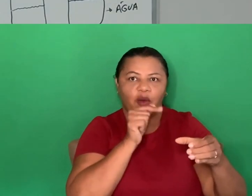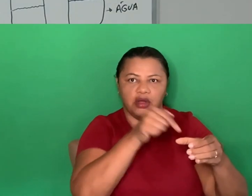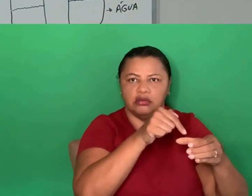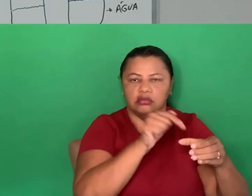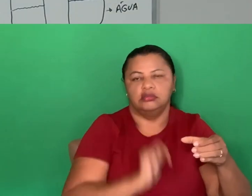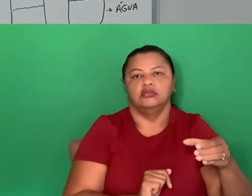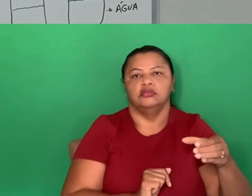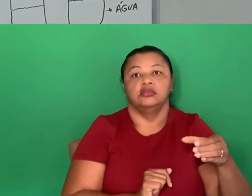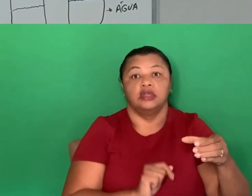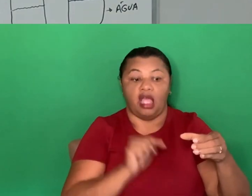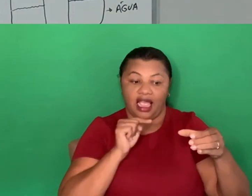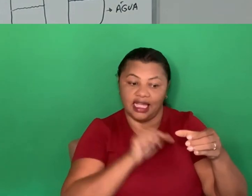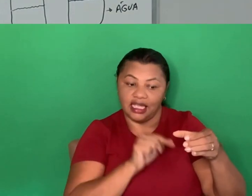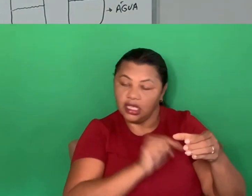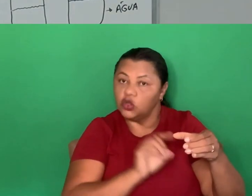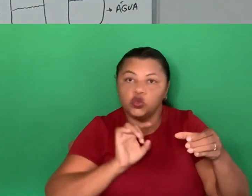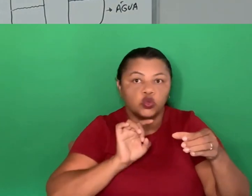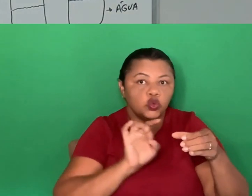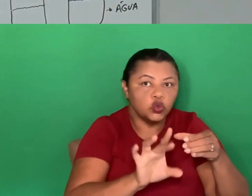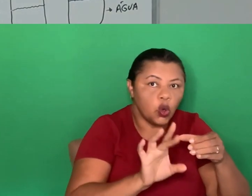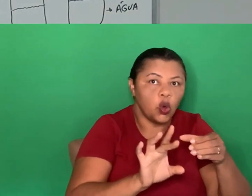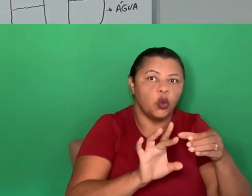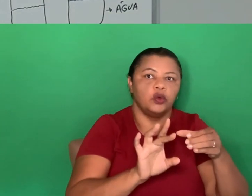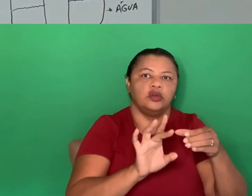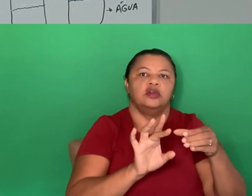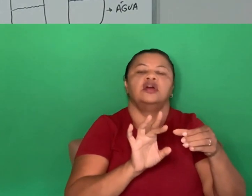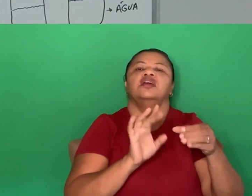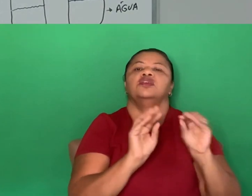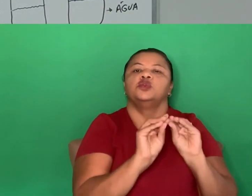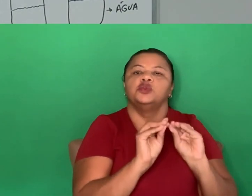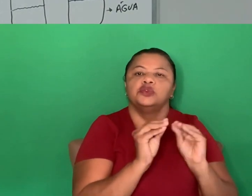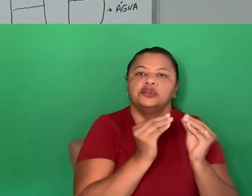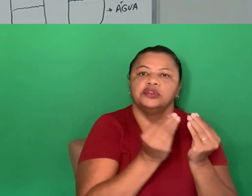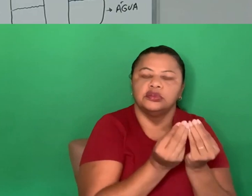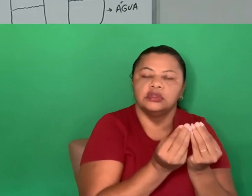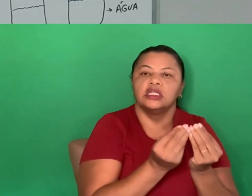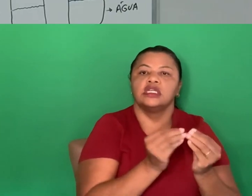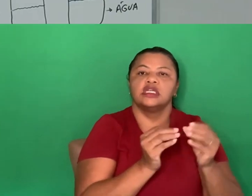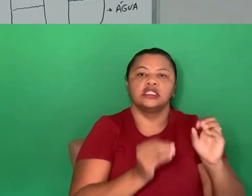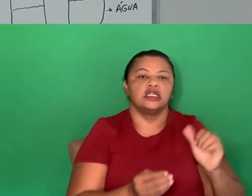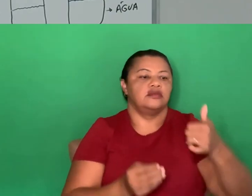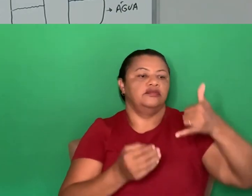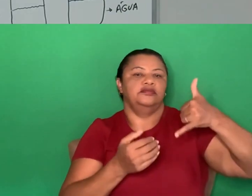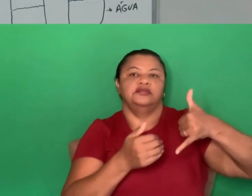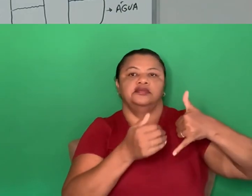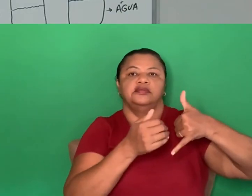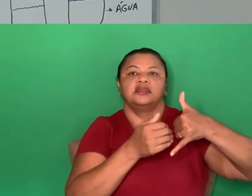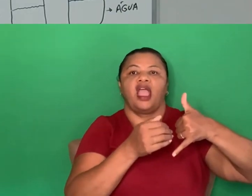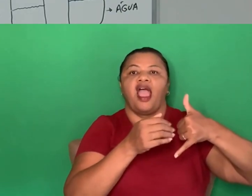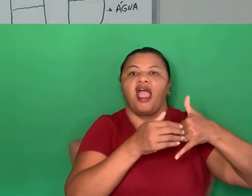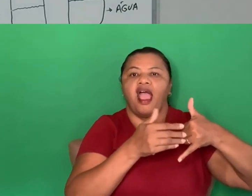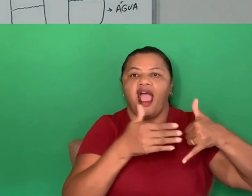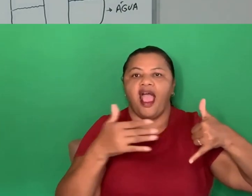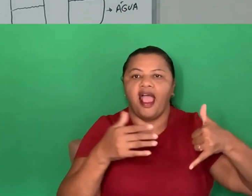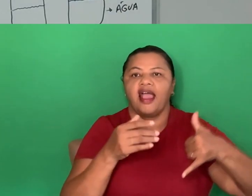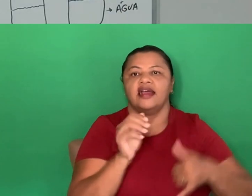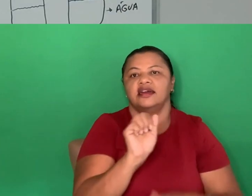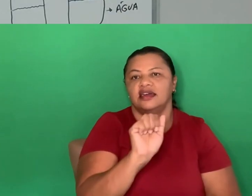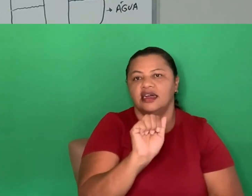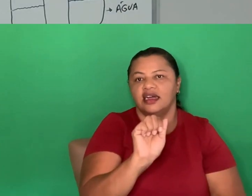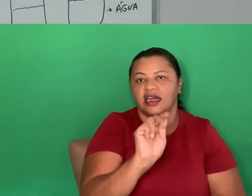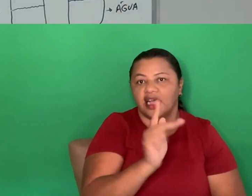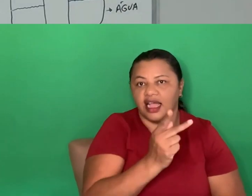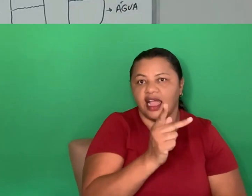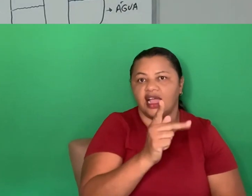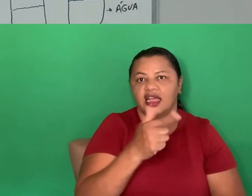pura, significa dizer que aqui nós temos somente espécies do tipo H2O. Ou seja, nessa amostra